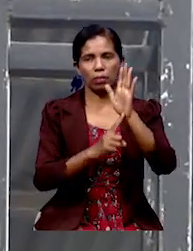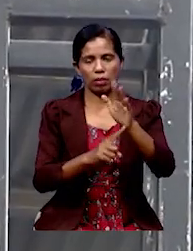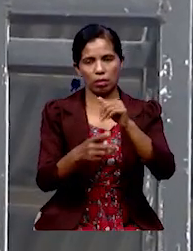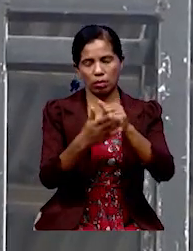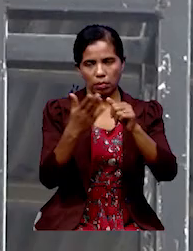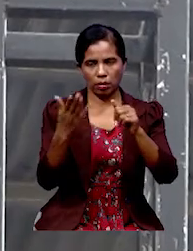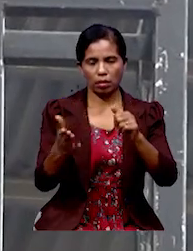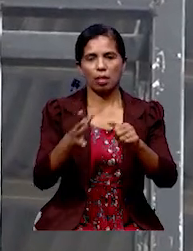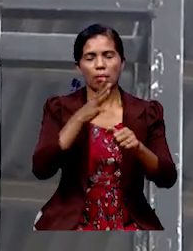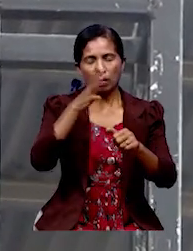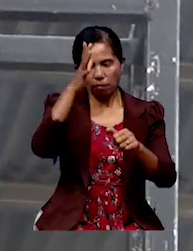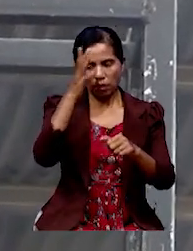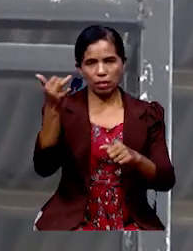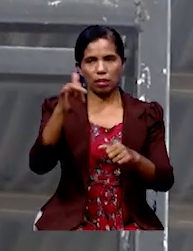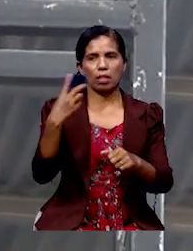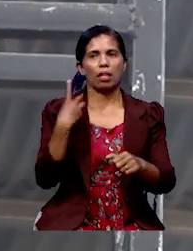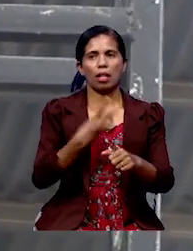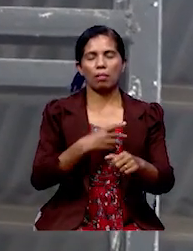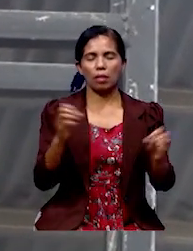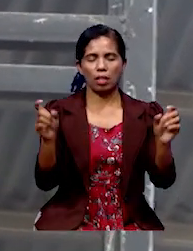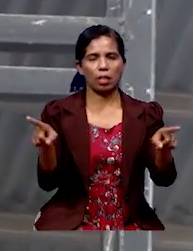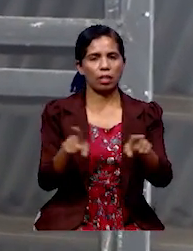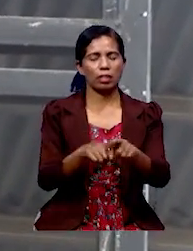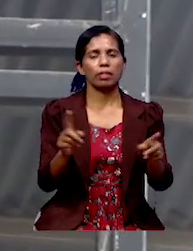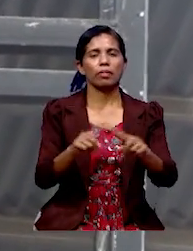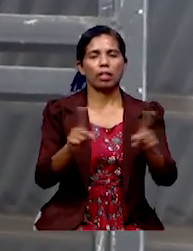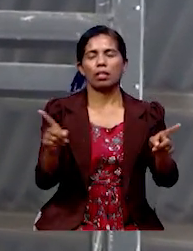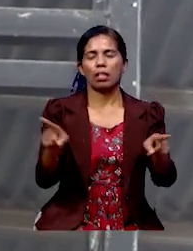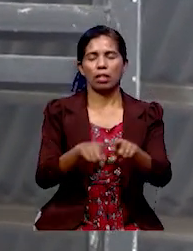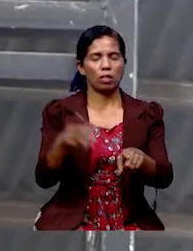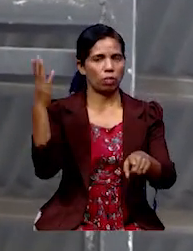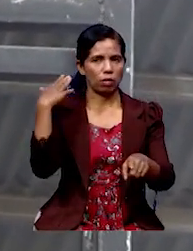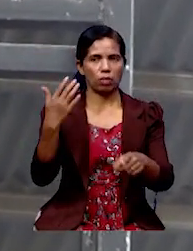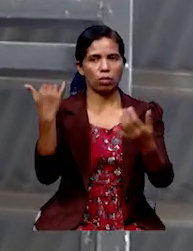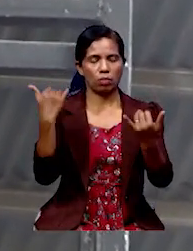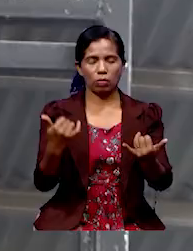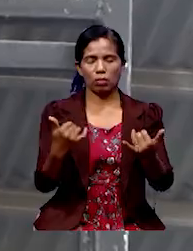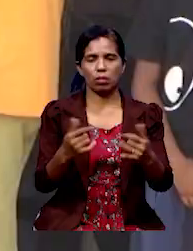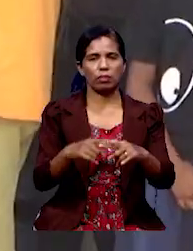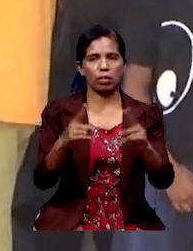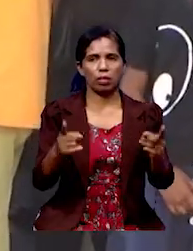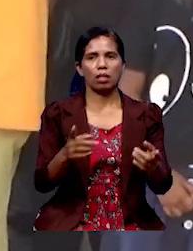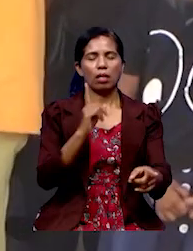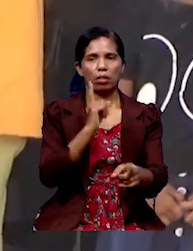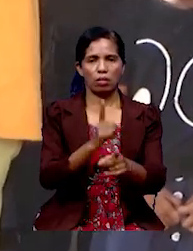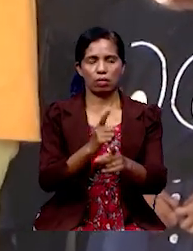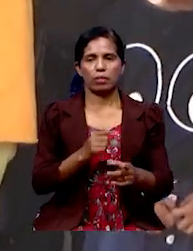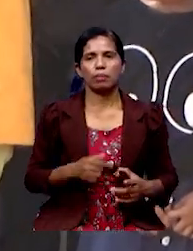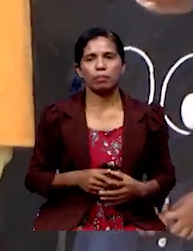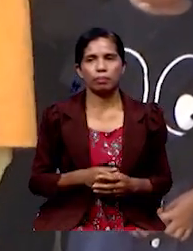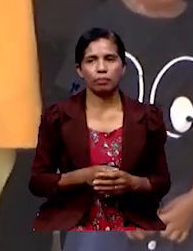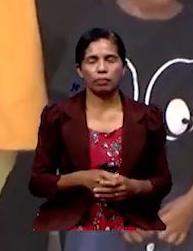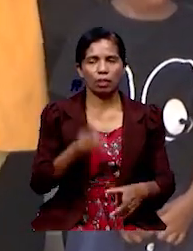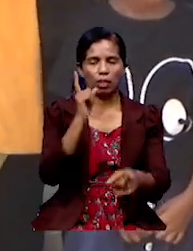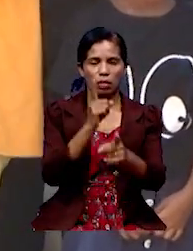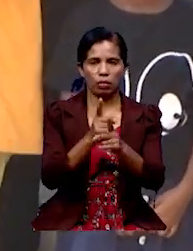tsirnia nama Sira, katak ami lahanesa dia wu. Ida ulu agora lahanesa nona. Los kalai. Los